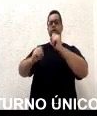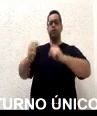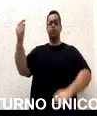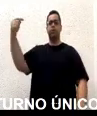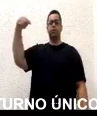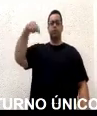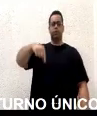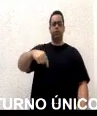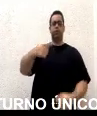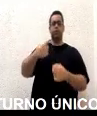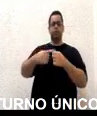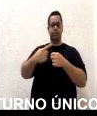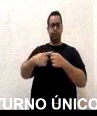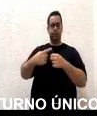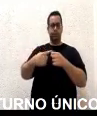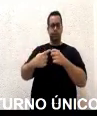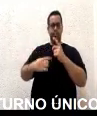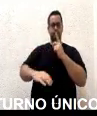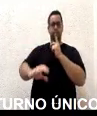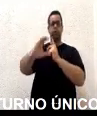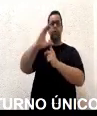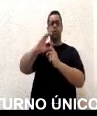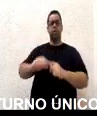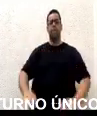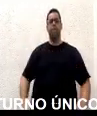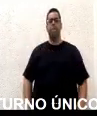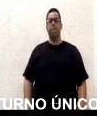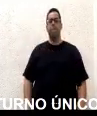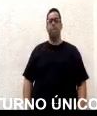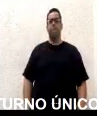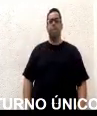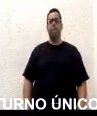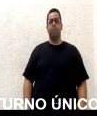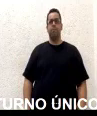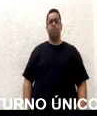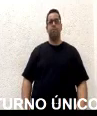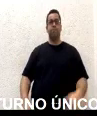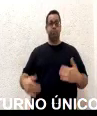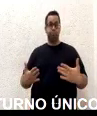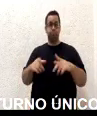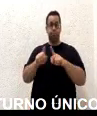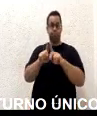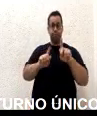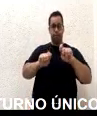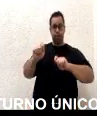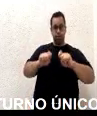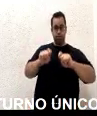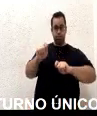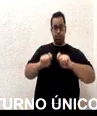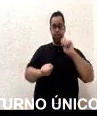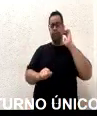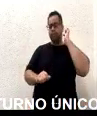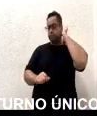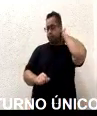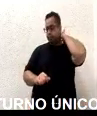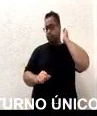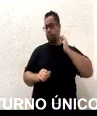sociedade cordeiropolense, né? Para dar um up na economia de Cordeirópolis.